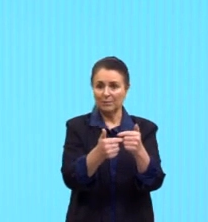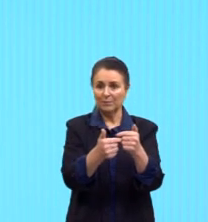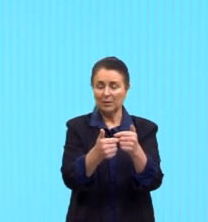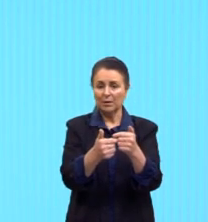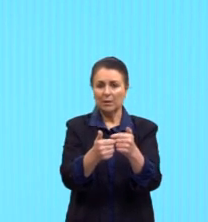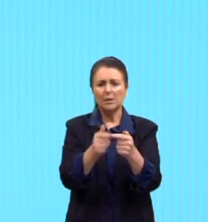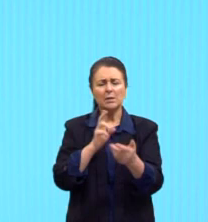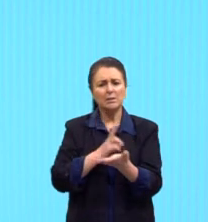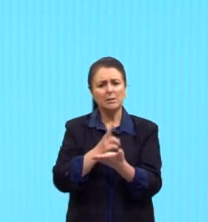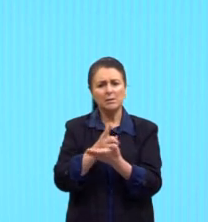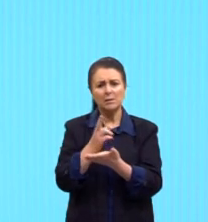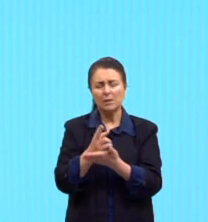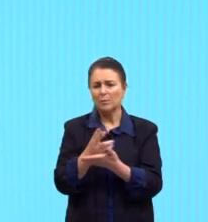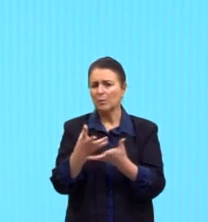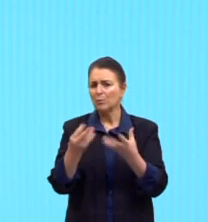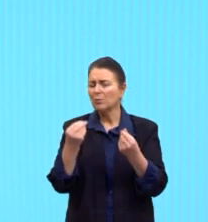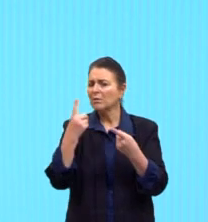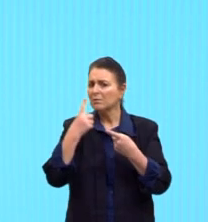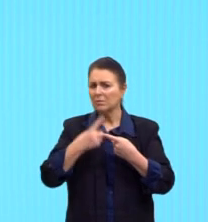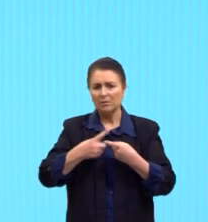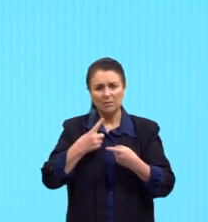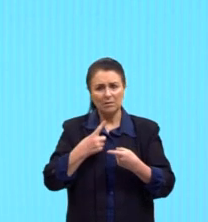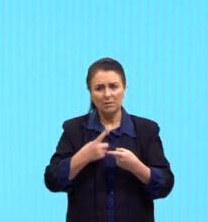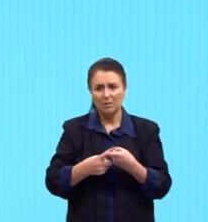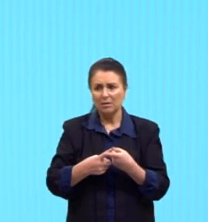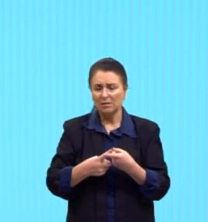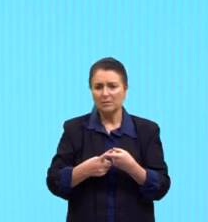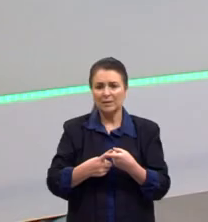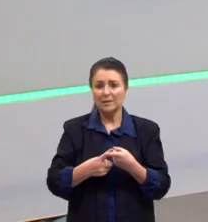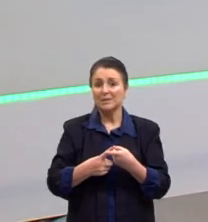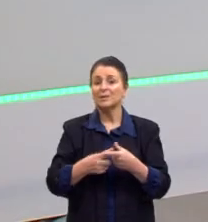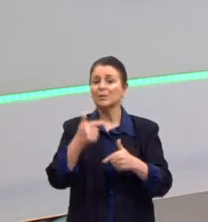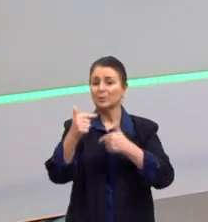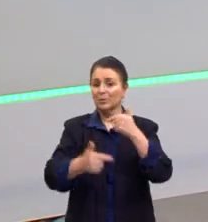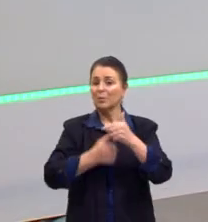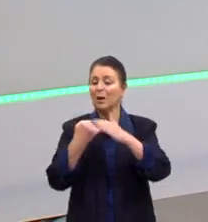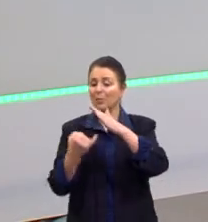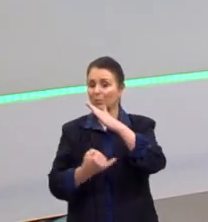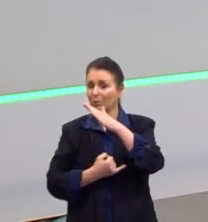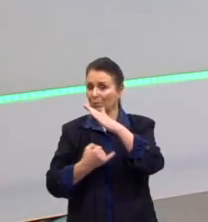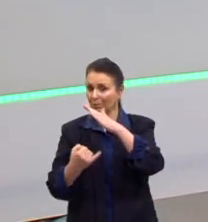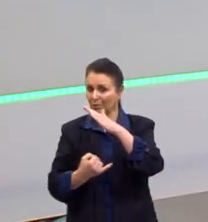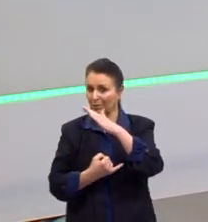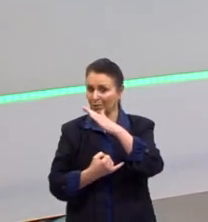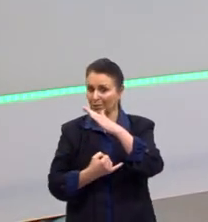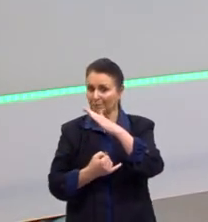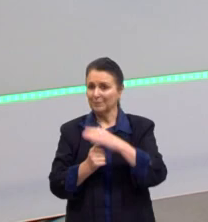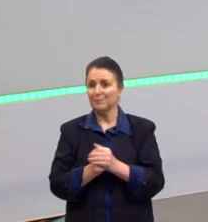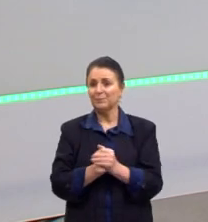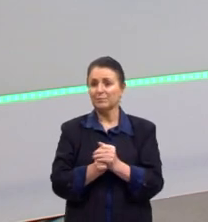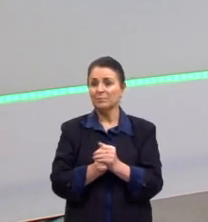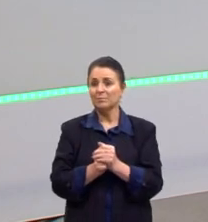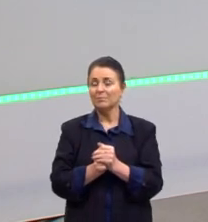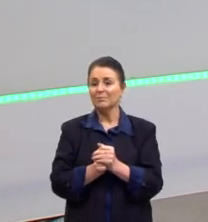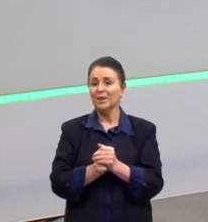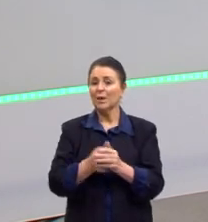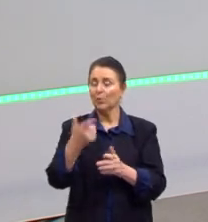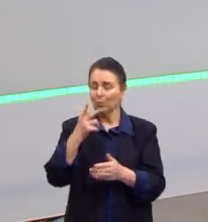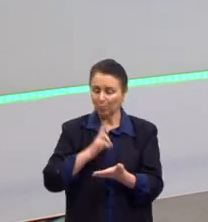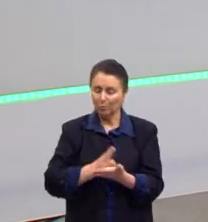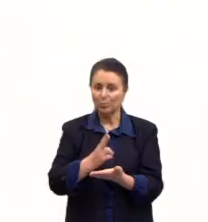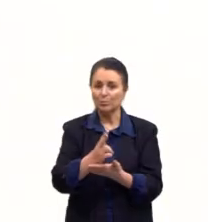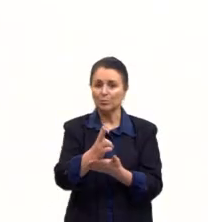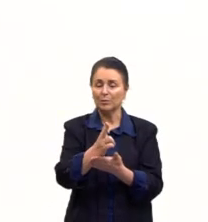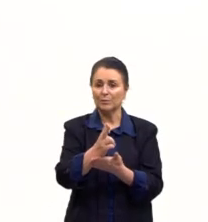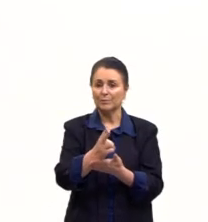sempre conversar muitas vezes colocando essa informalidade tá vou passar mais um então e aí Nós